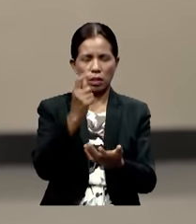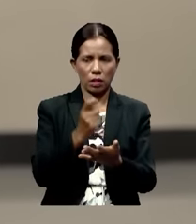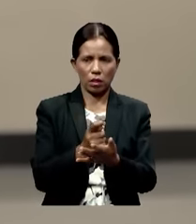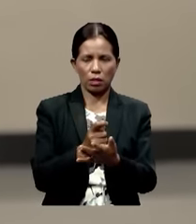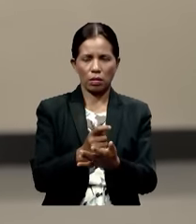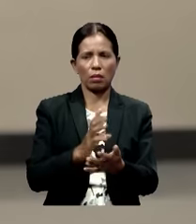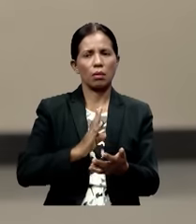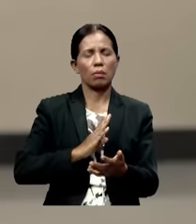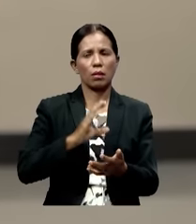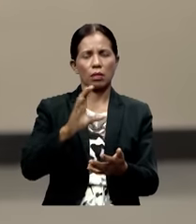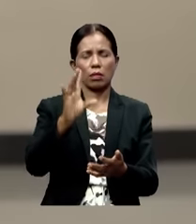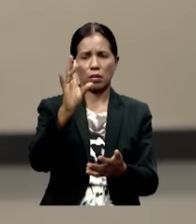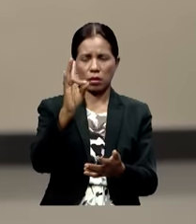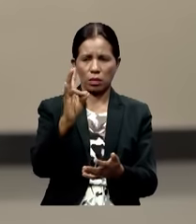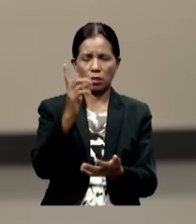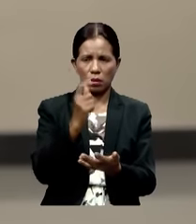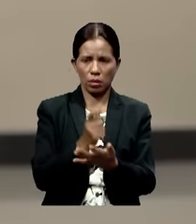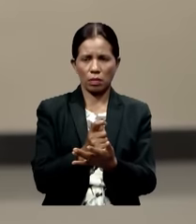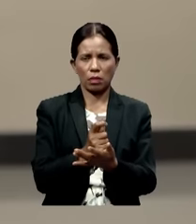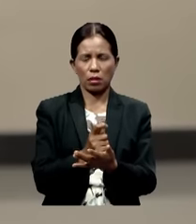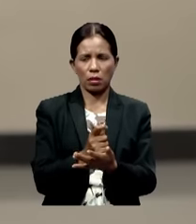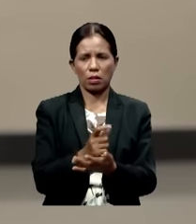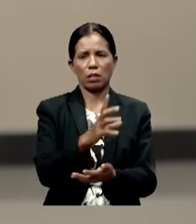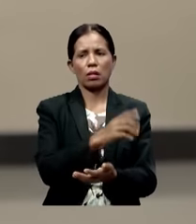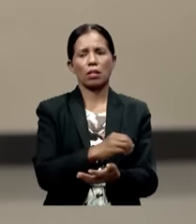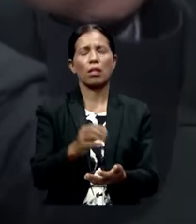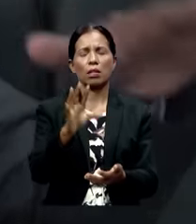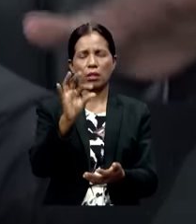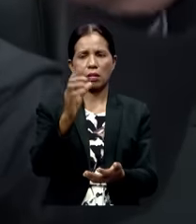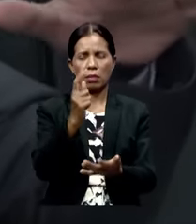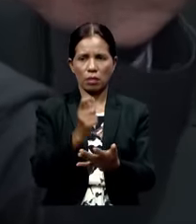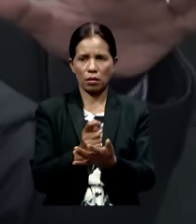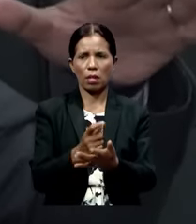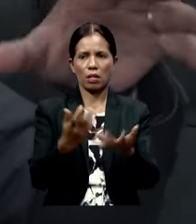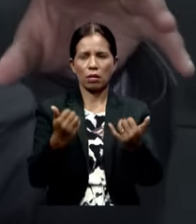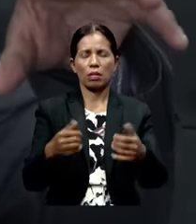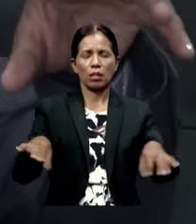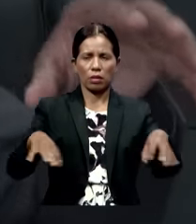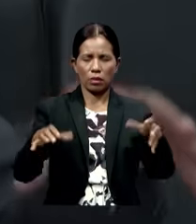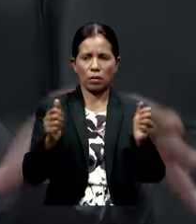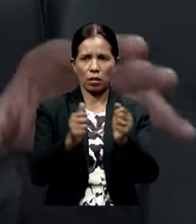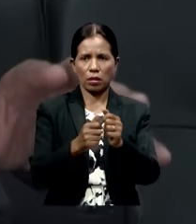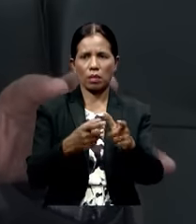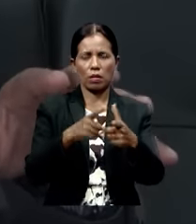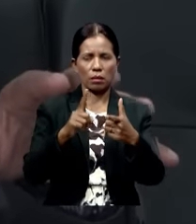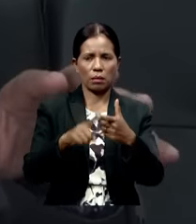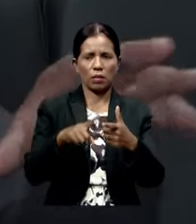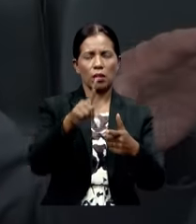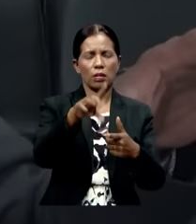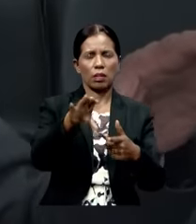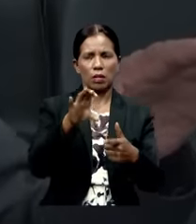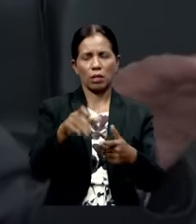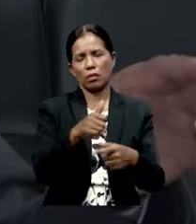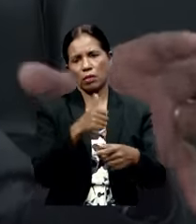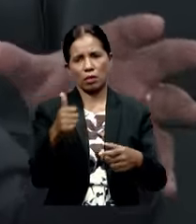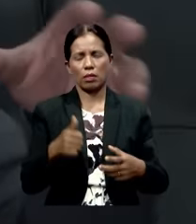baucau nia 7000 9000 nene ato tete de actual nebe maca agora é sistema depois de 700 foi na dau